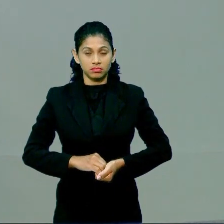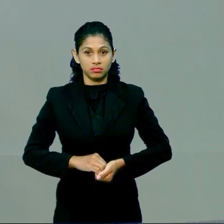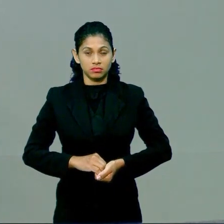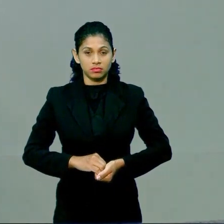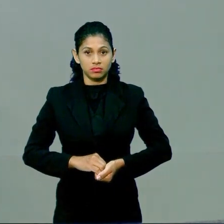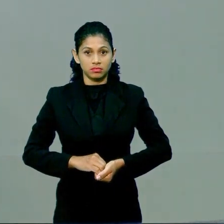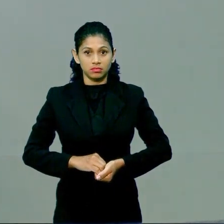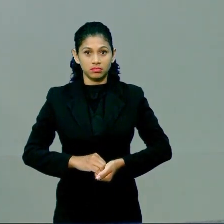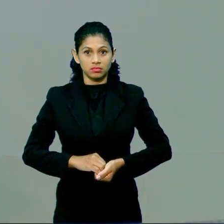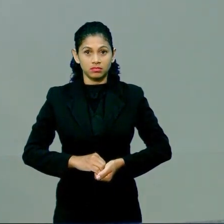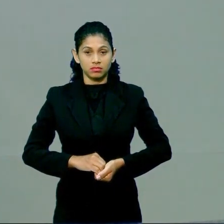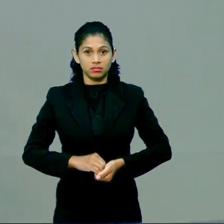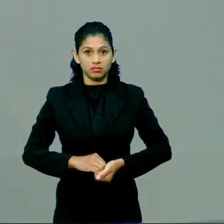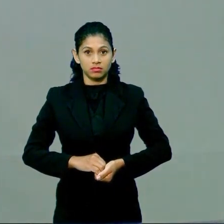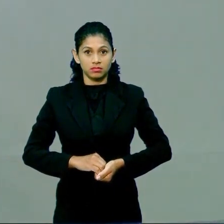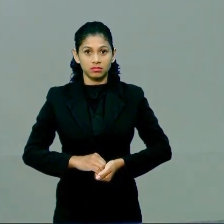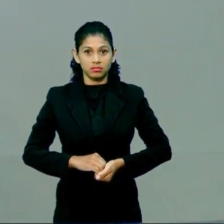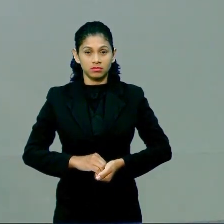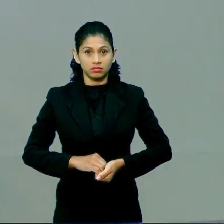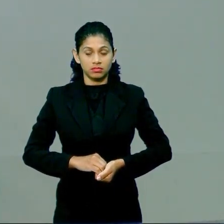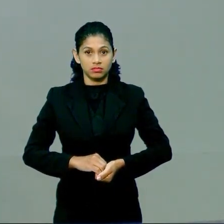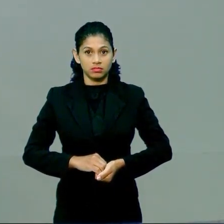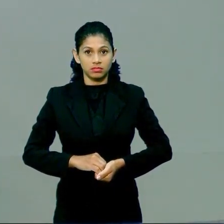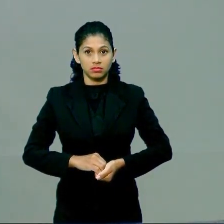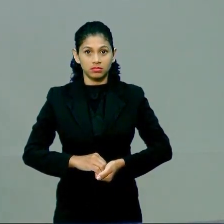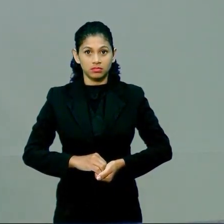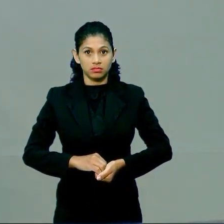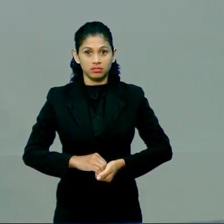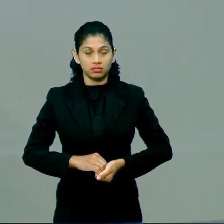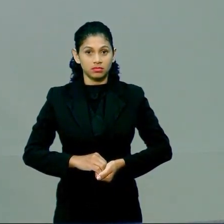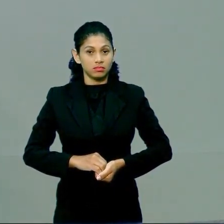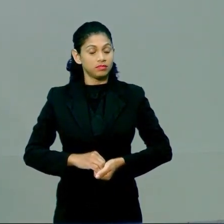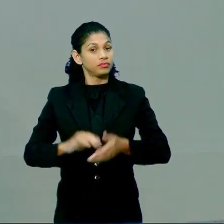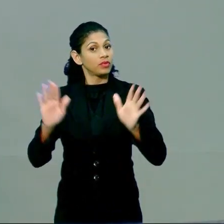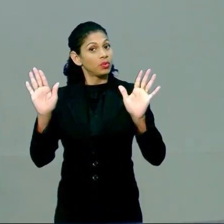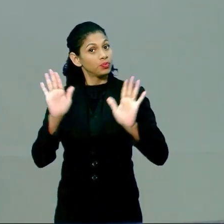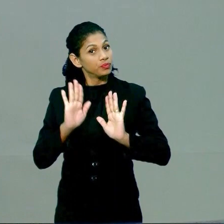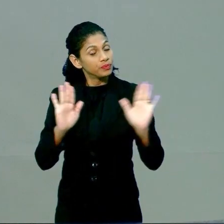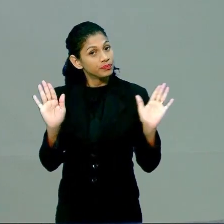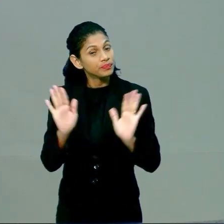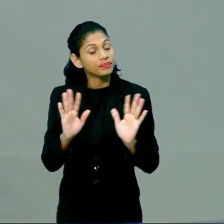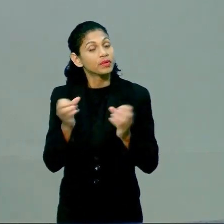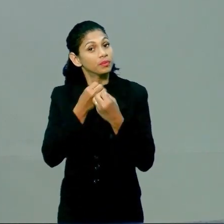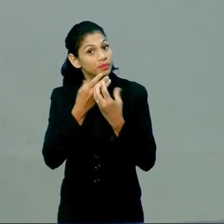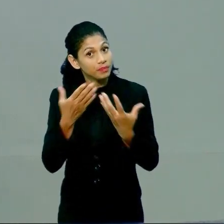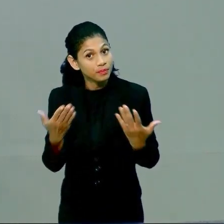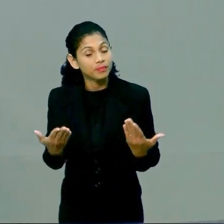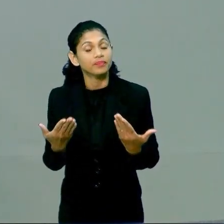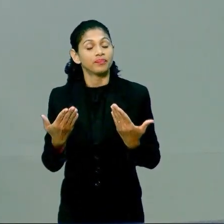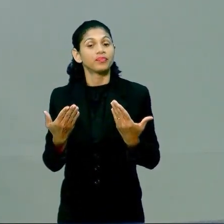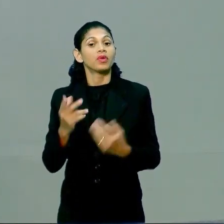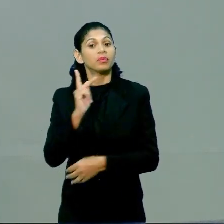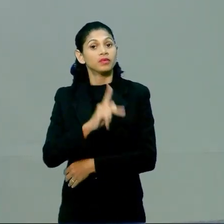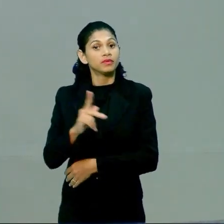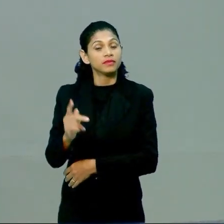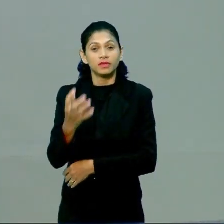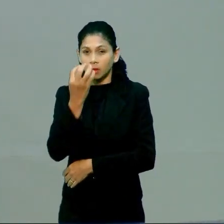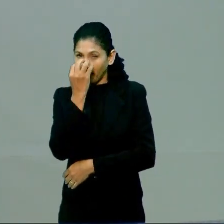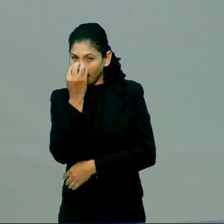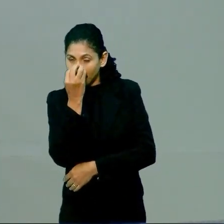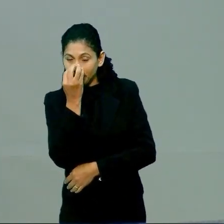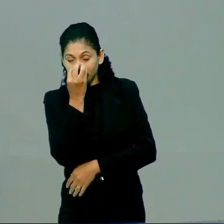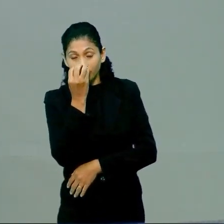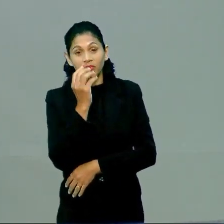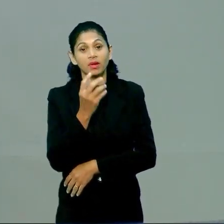Lola to vamos estudiar Olá galerinha tudo bem eu sou o professor Daniel professor de língua